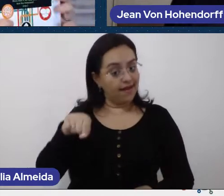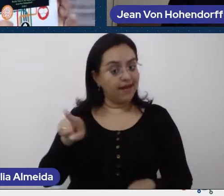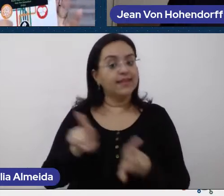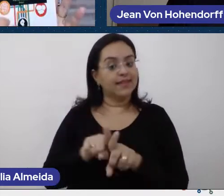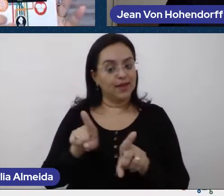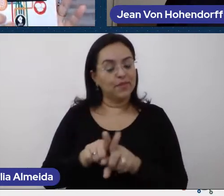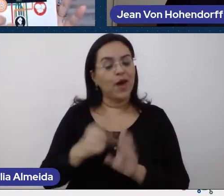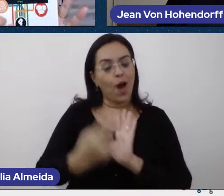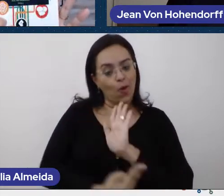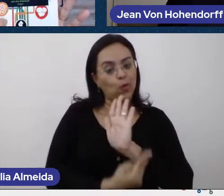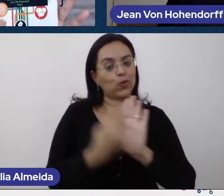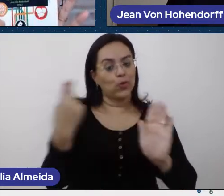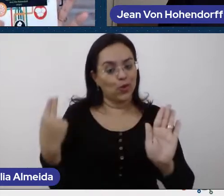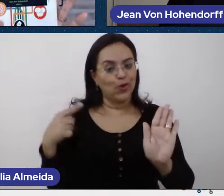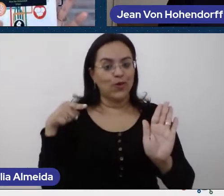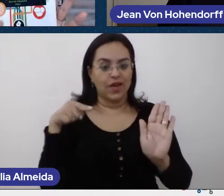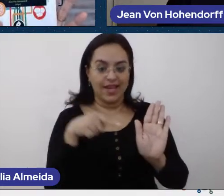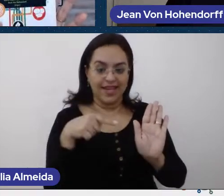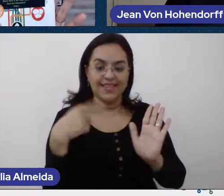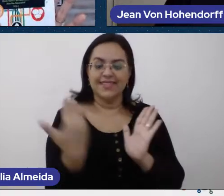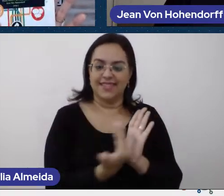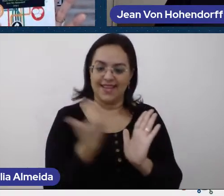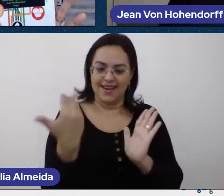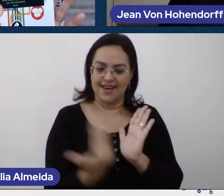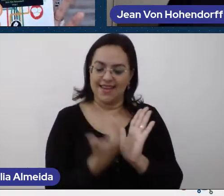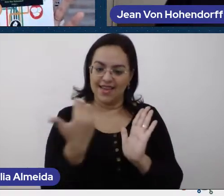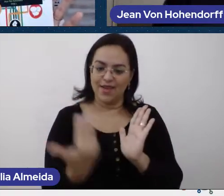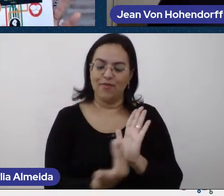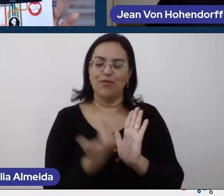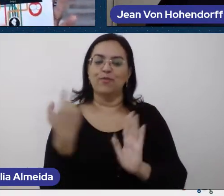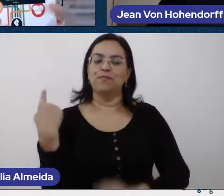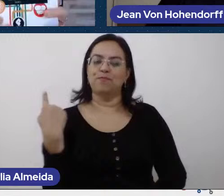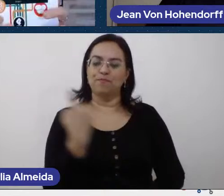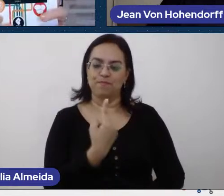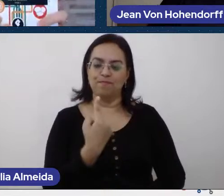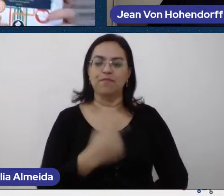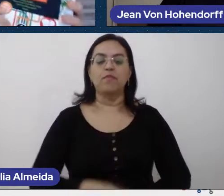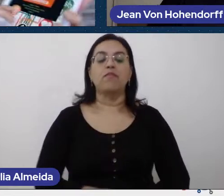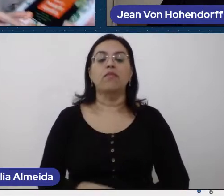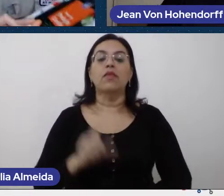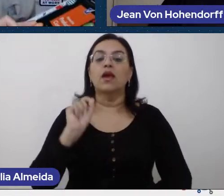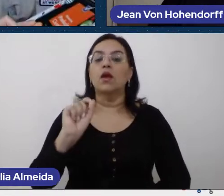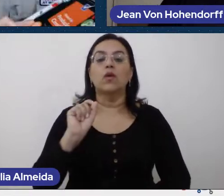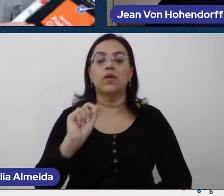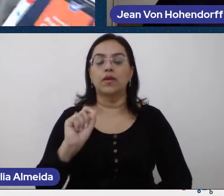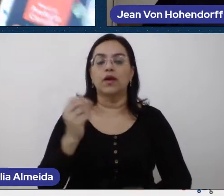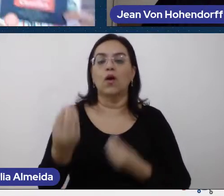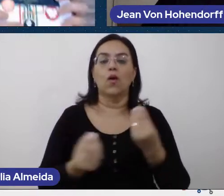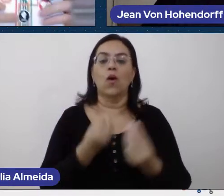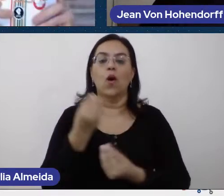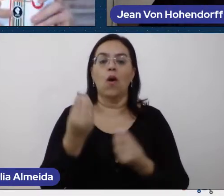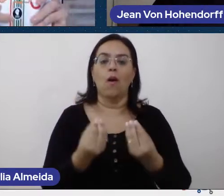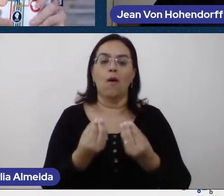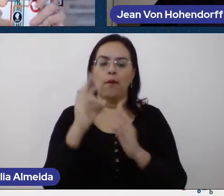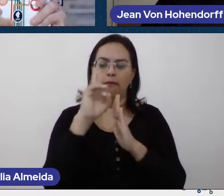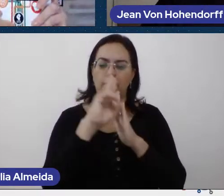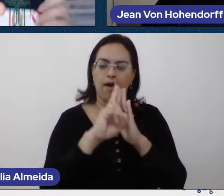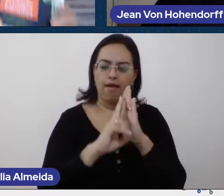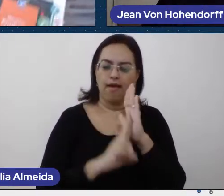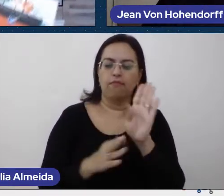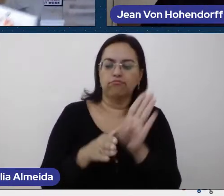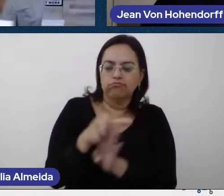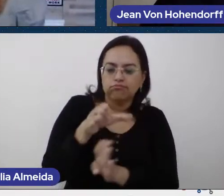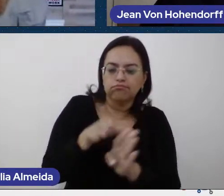um dos autores desse livro aqui, que é o Manual de Produção Científica. Esse livro aqui,